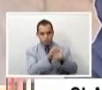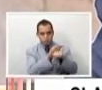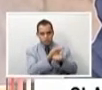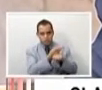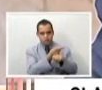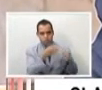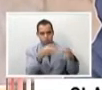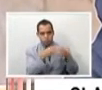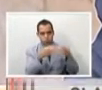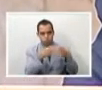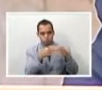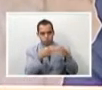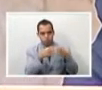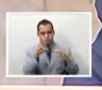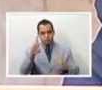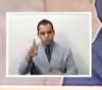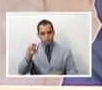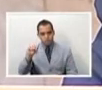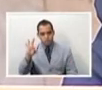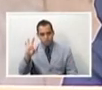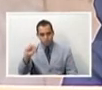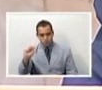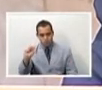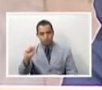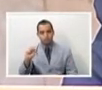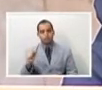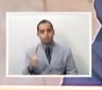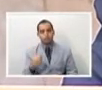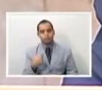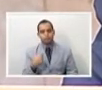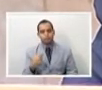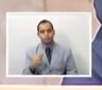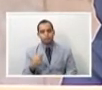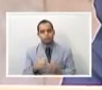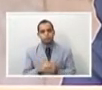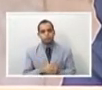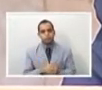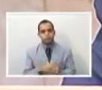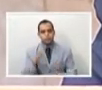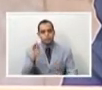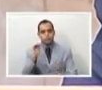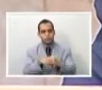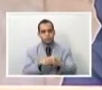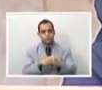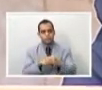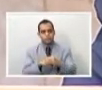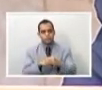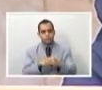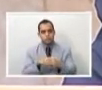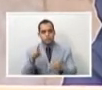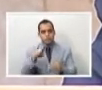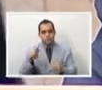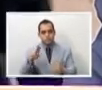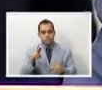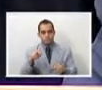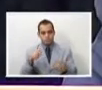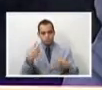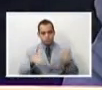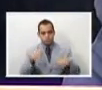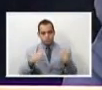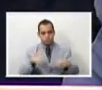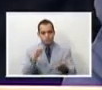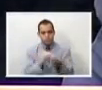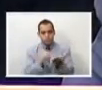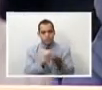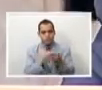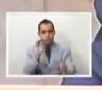ao batalhão Tobias de Aguiar e dá outras providências. Votação única, encerrada a discussão, está pendente de